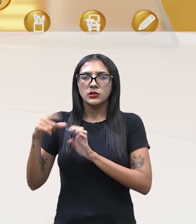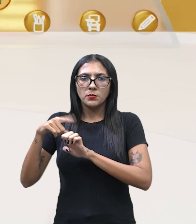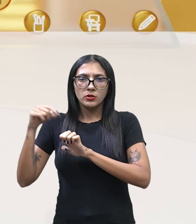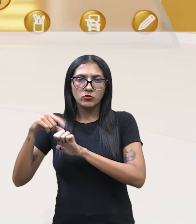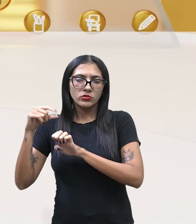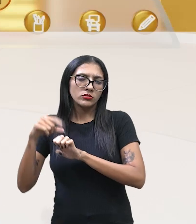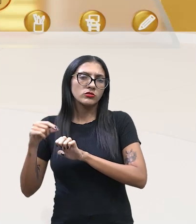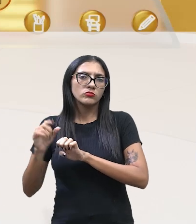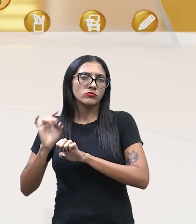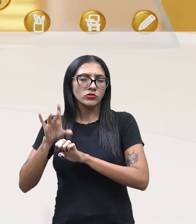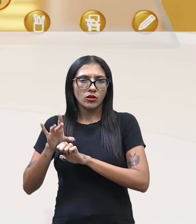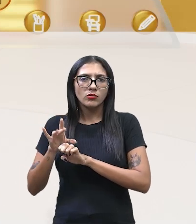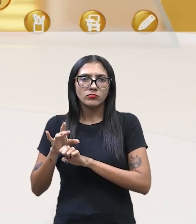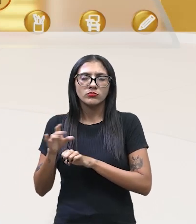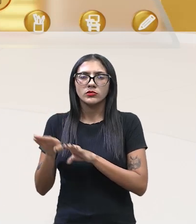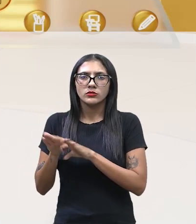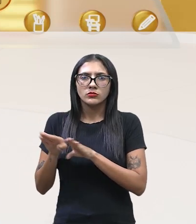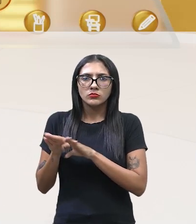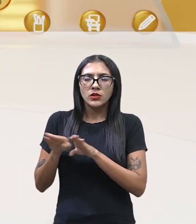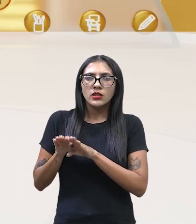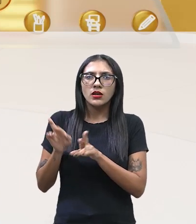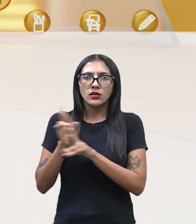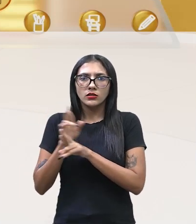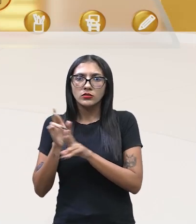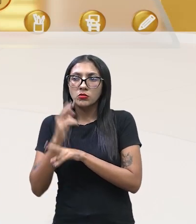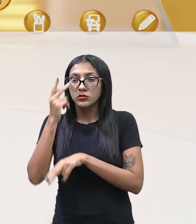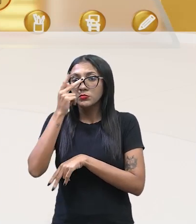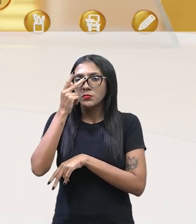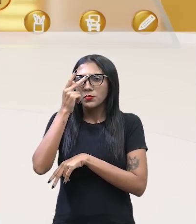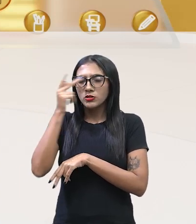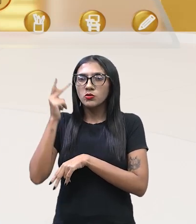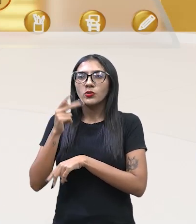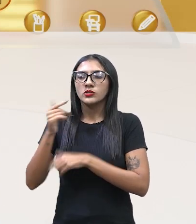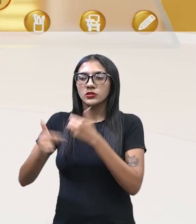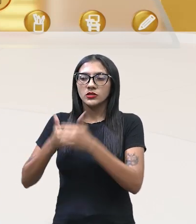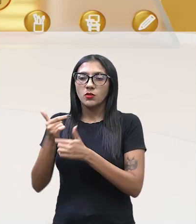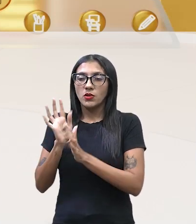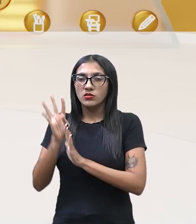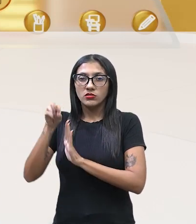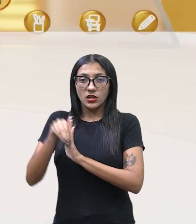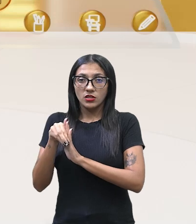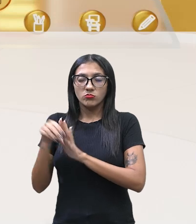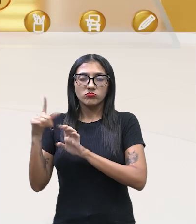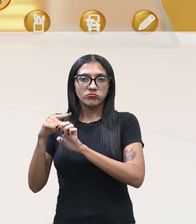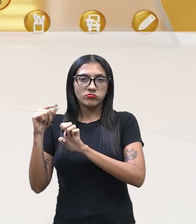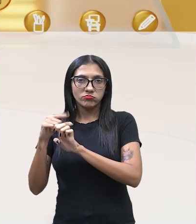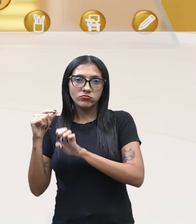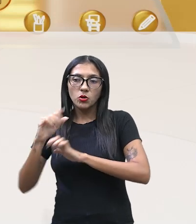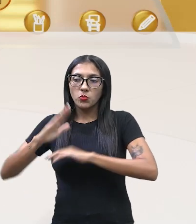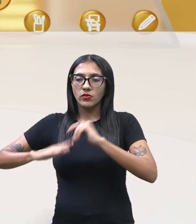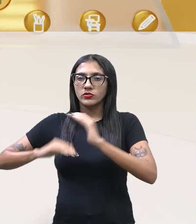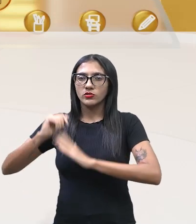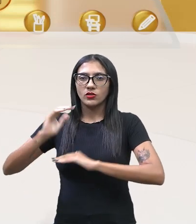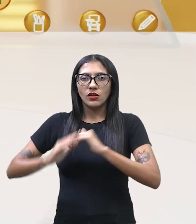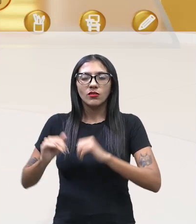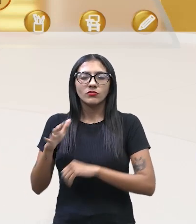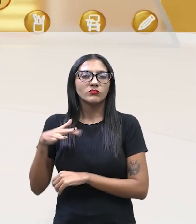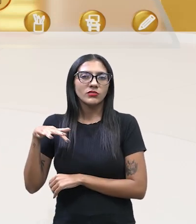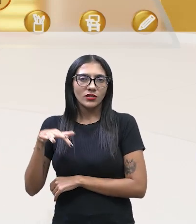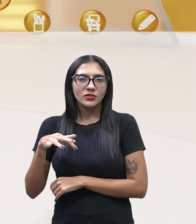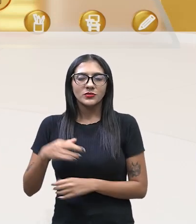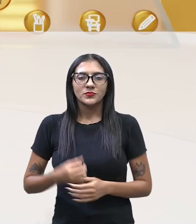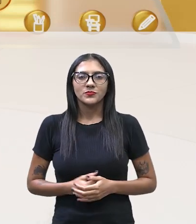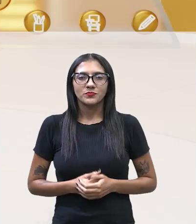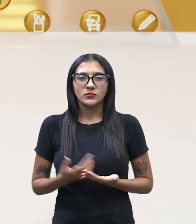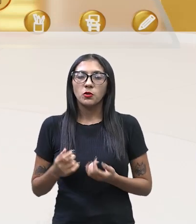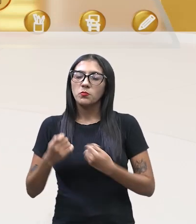retorno financeiro para as pessoas que estão trabalhando nesse empreendimento, né, porque ninguém trabalha de graça, né? Então tem